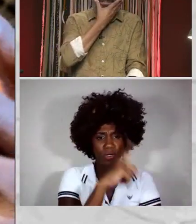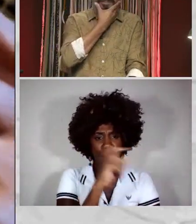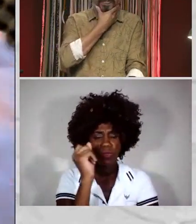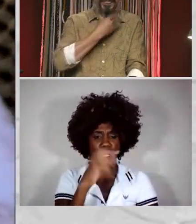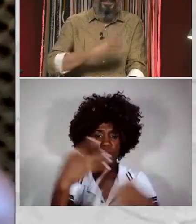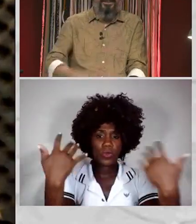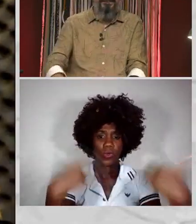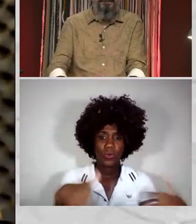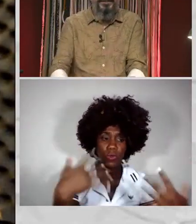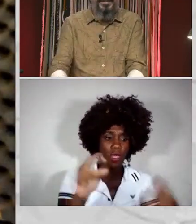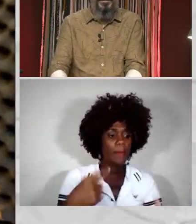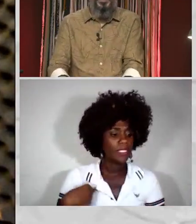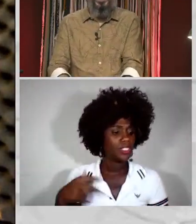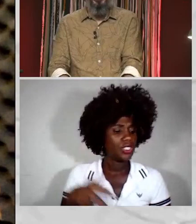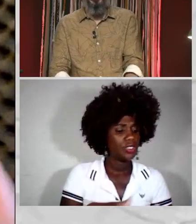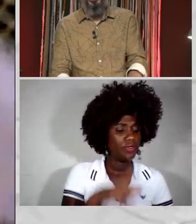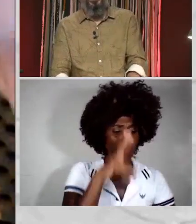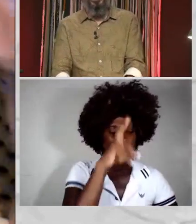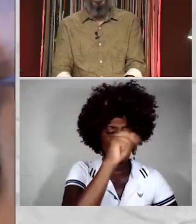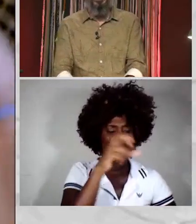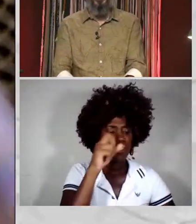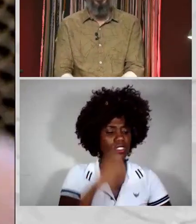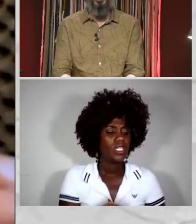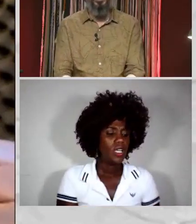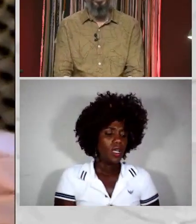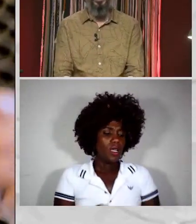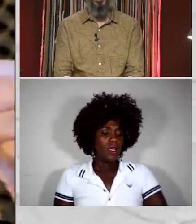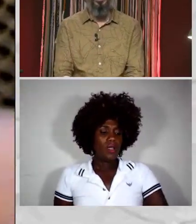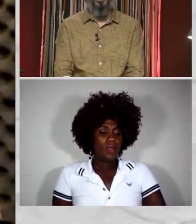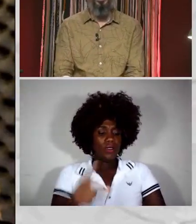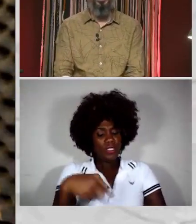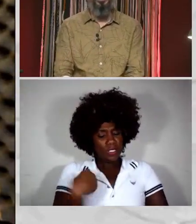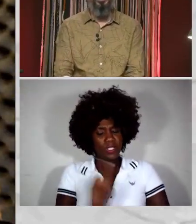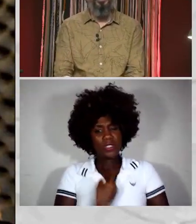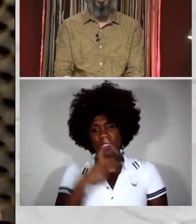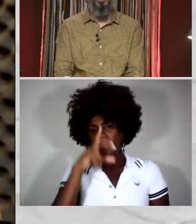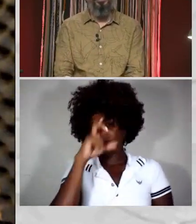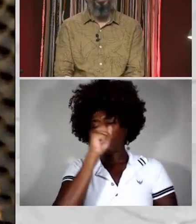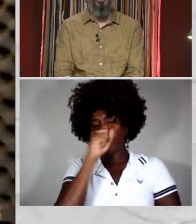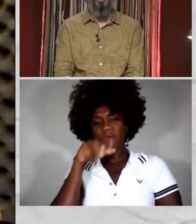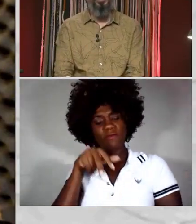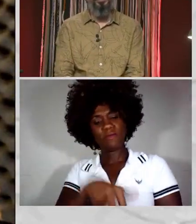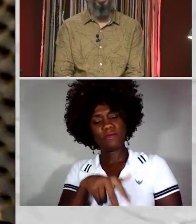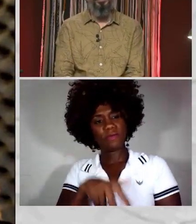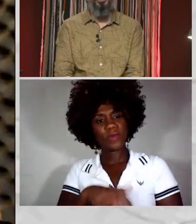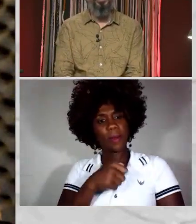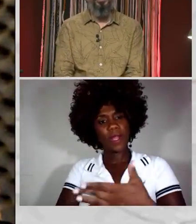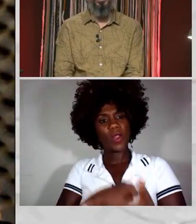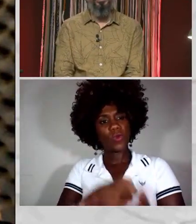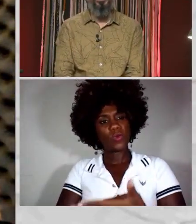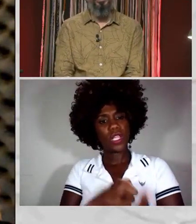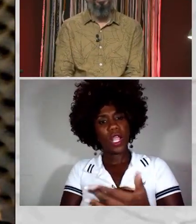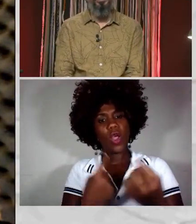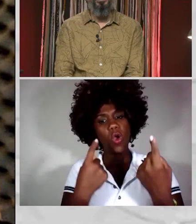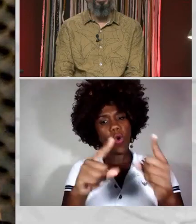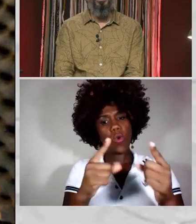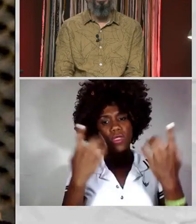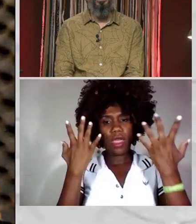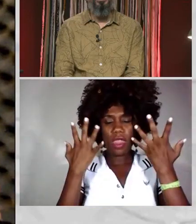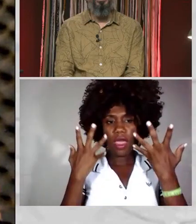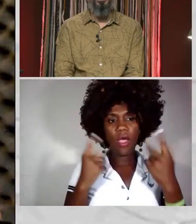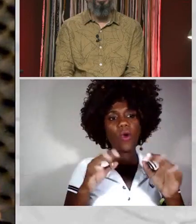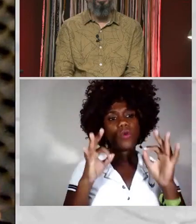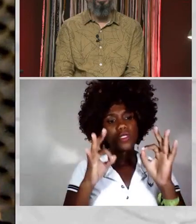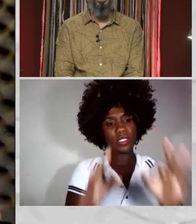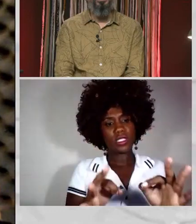nos mantém forte, nos faz forte, fortalecido para enfrentar o leão. E, com certeza,